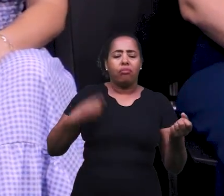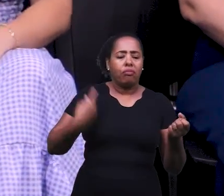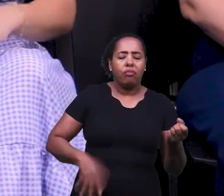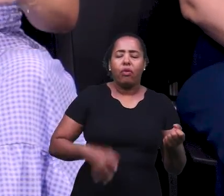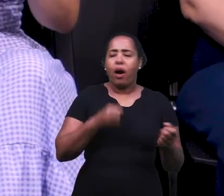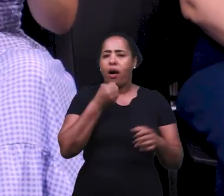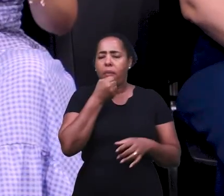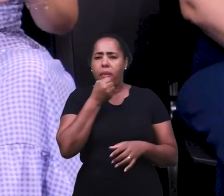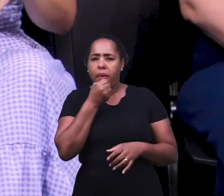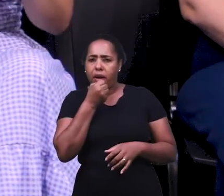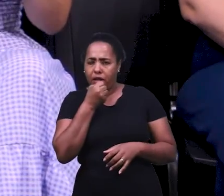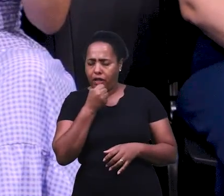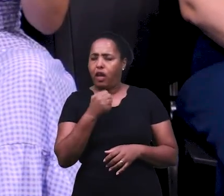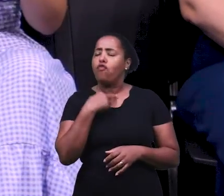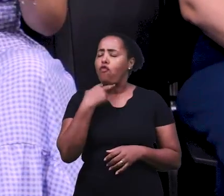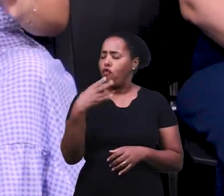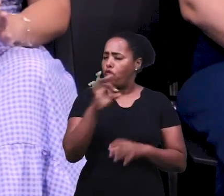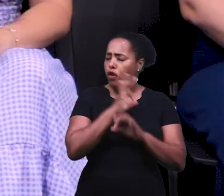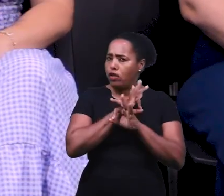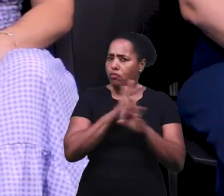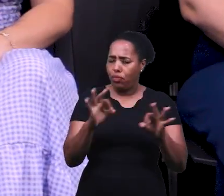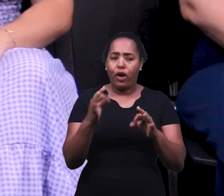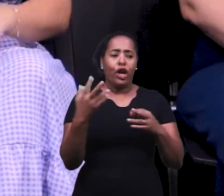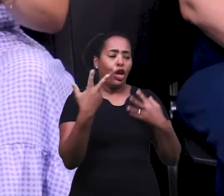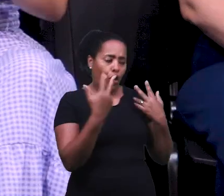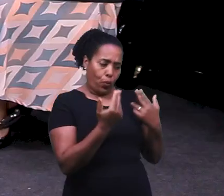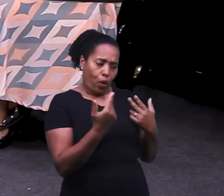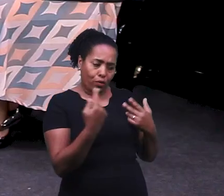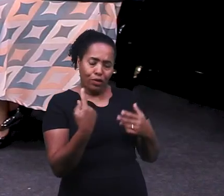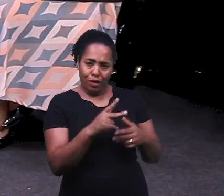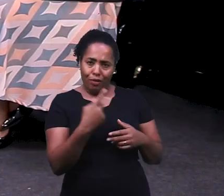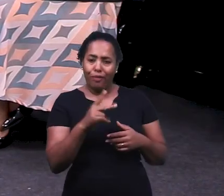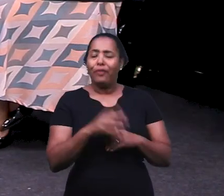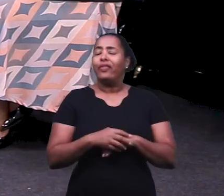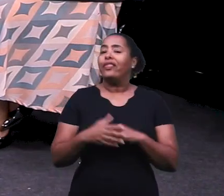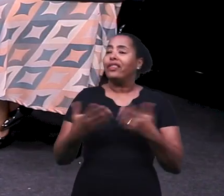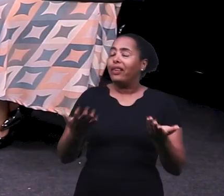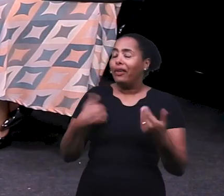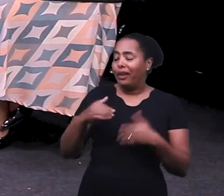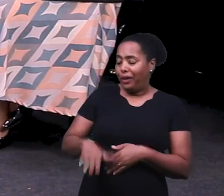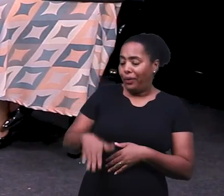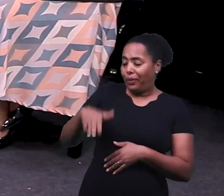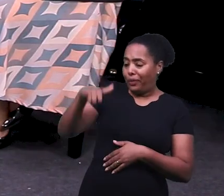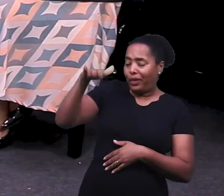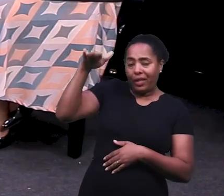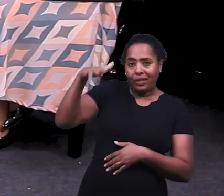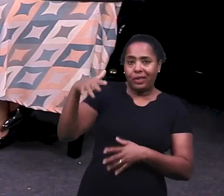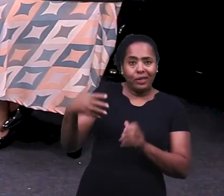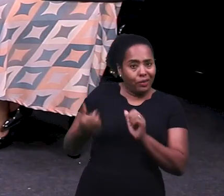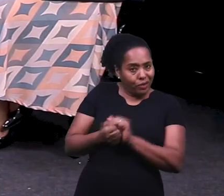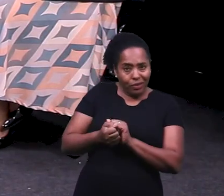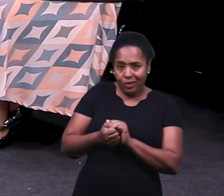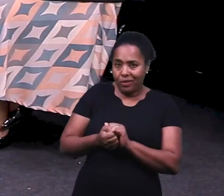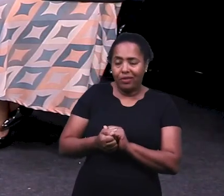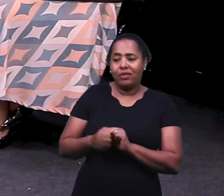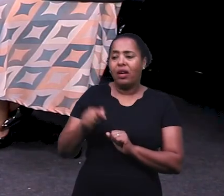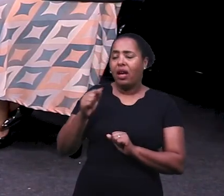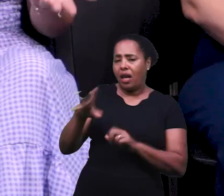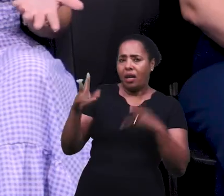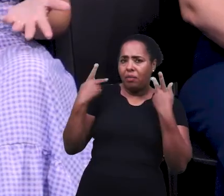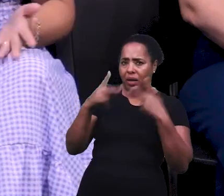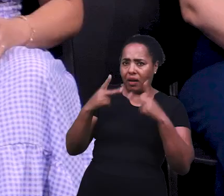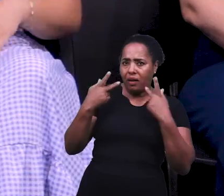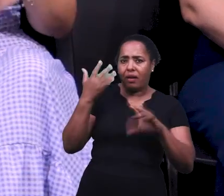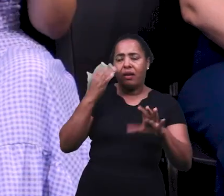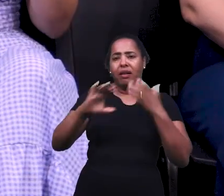louvor. Tocava, fazia solo, tinha um vozeirão assim, tipo o seu, sabe? E aí eu cresci